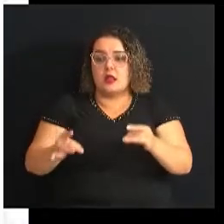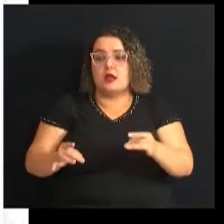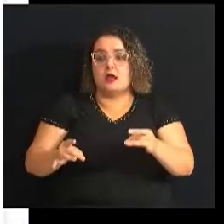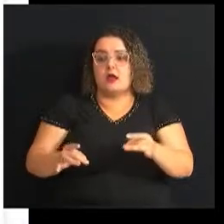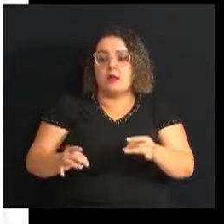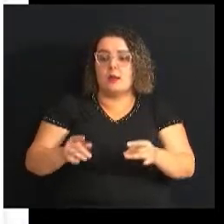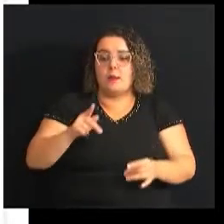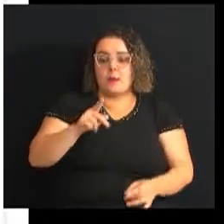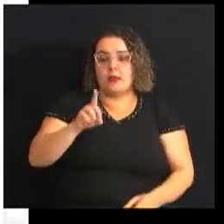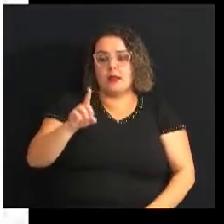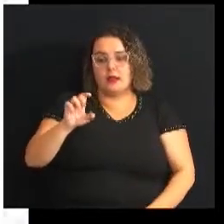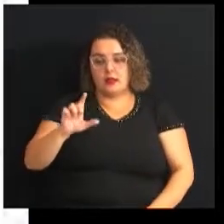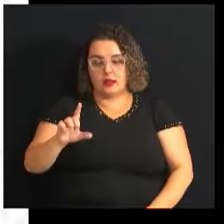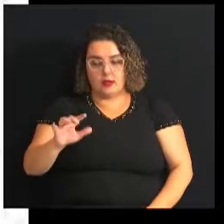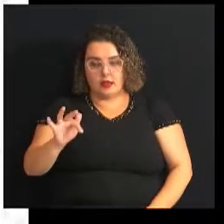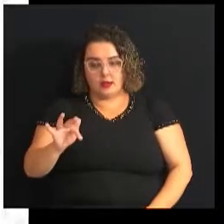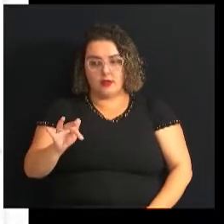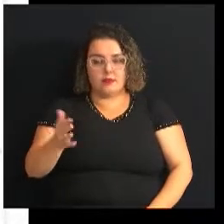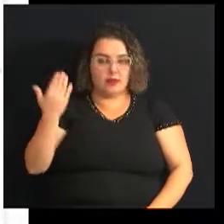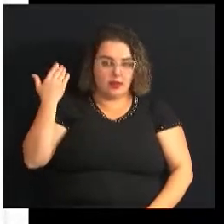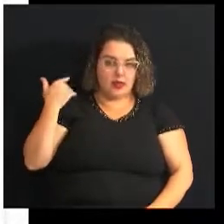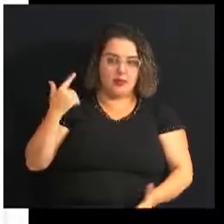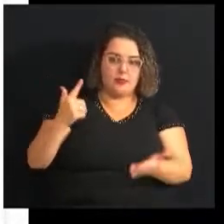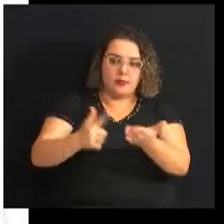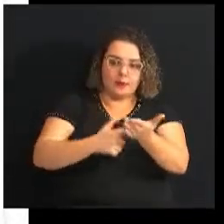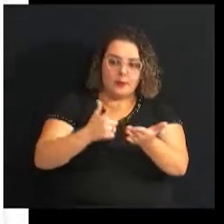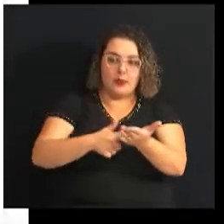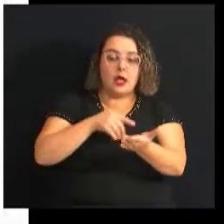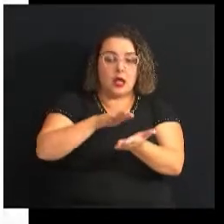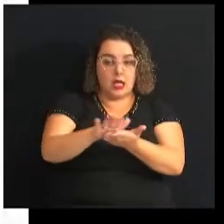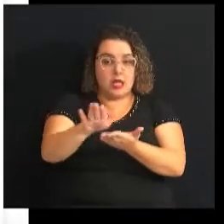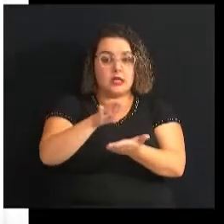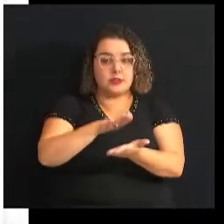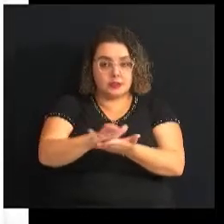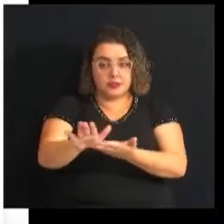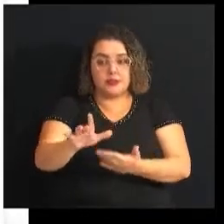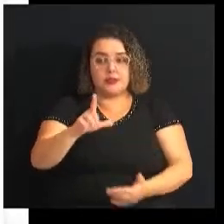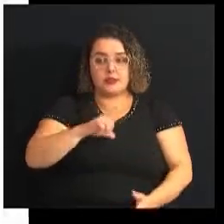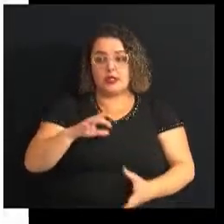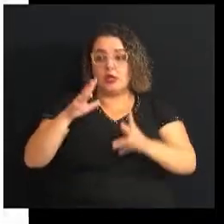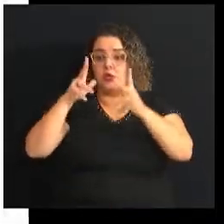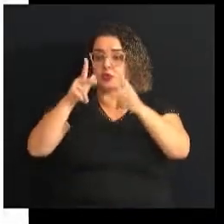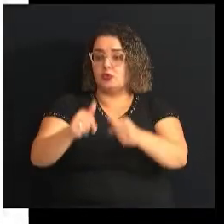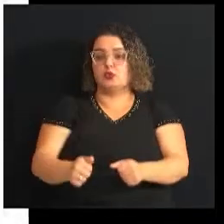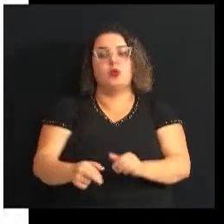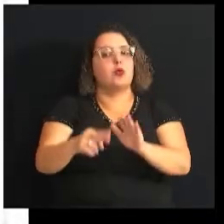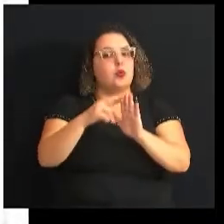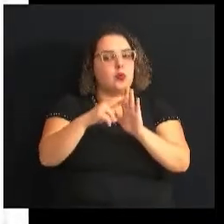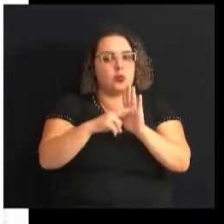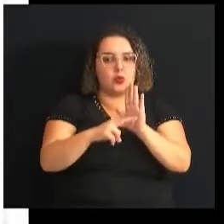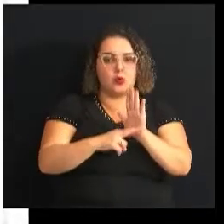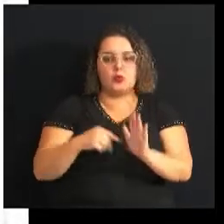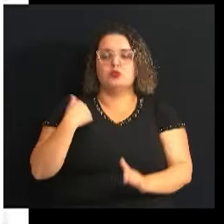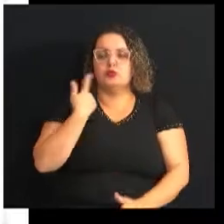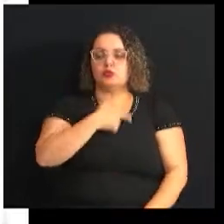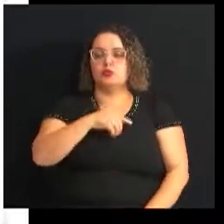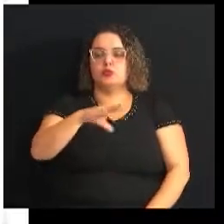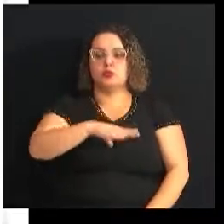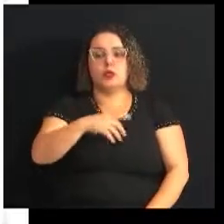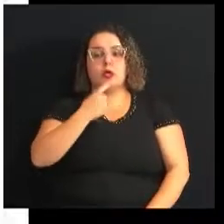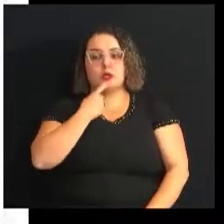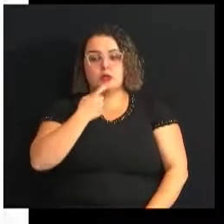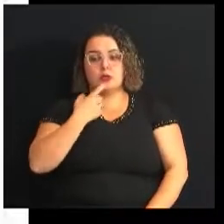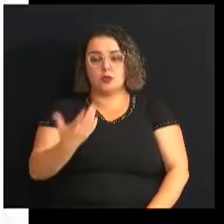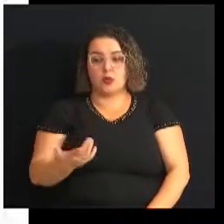PDF, é um livrinho, na época era um livrinho impresso, em que você tem todas as regras do nosso município. O